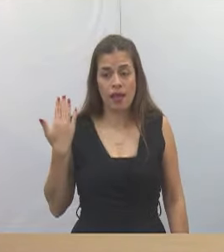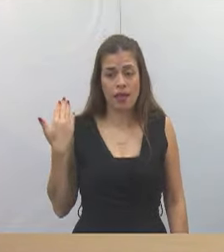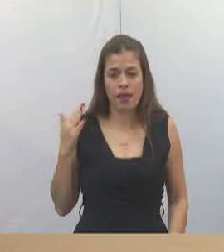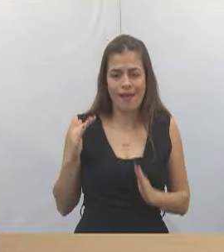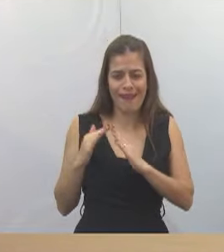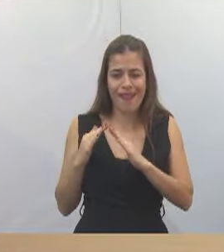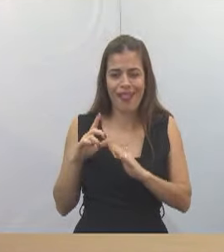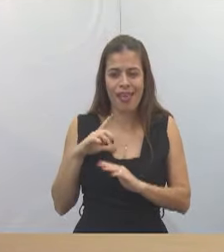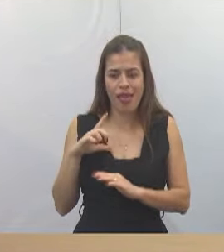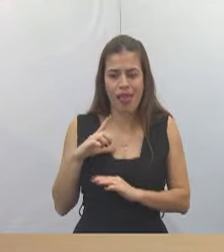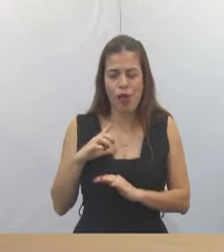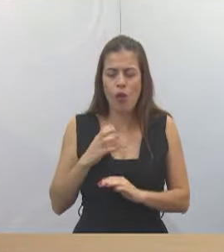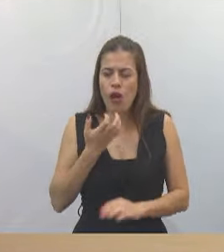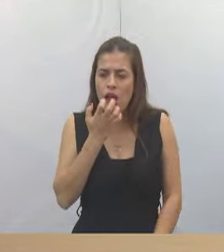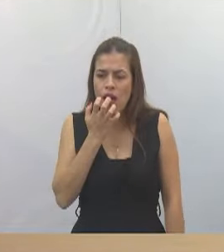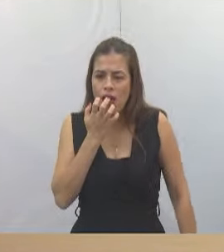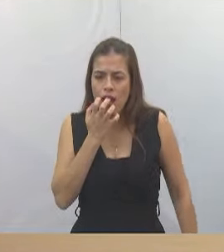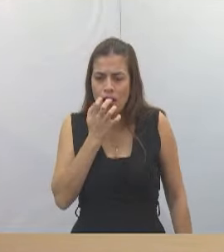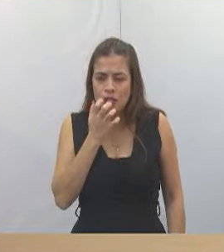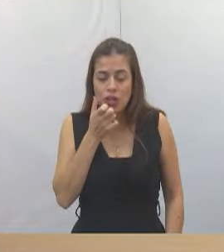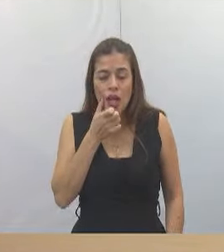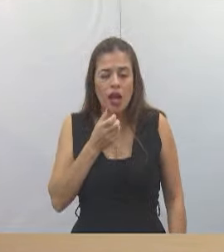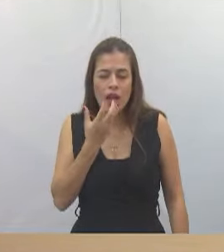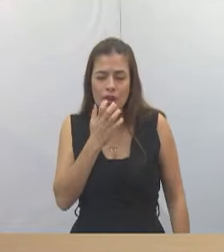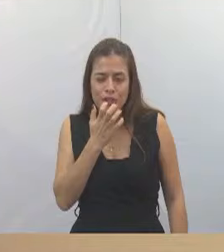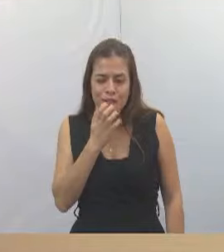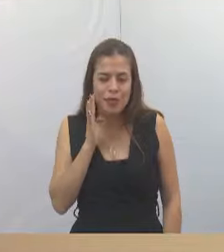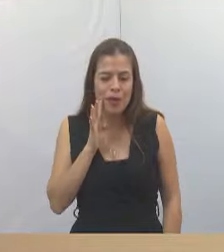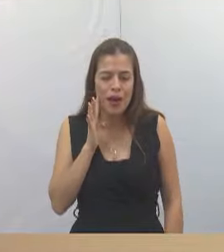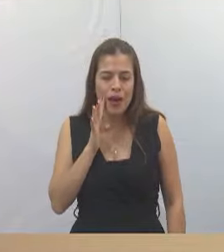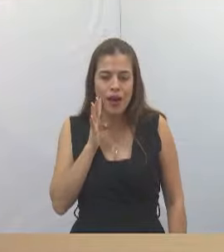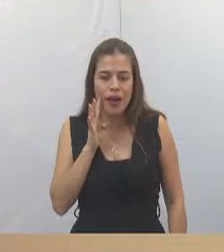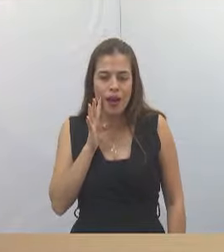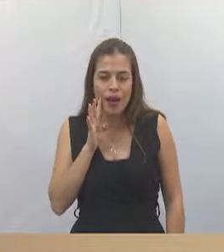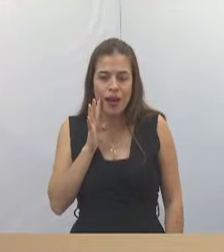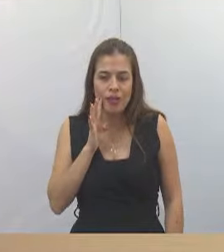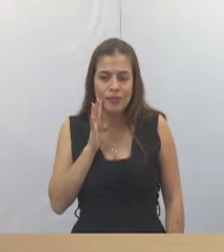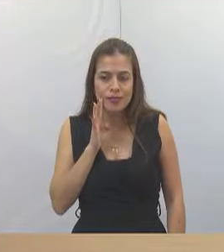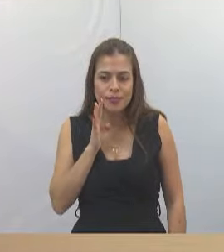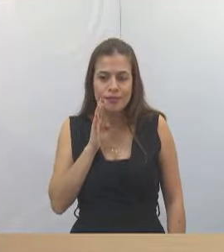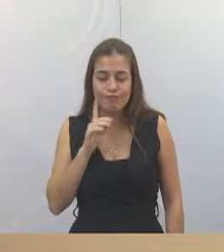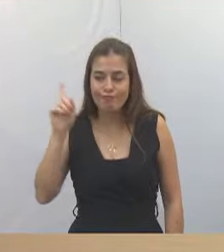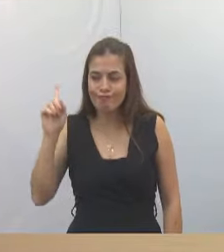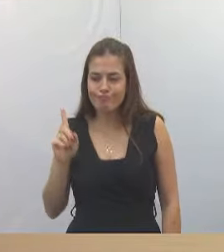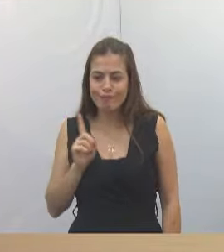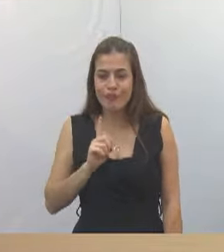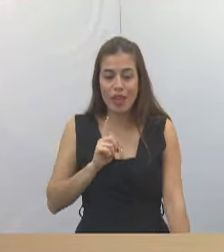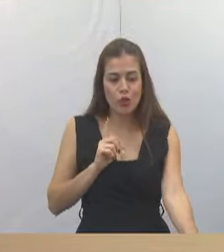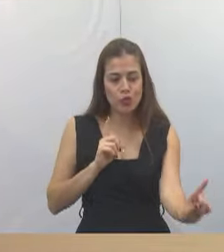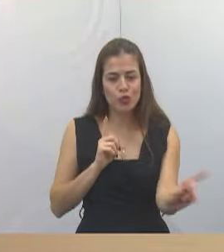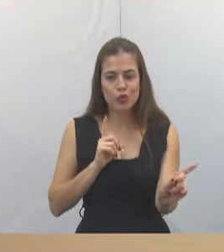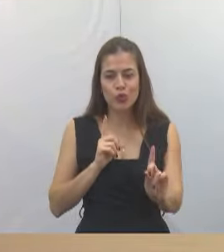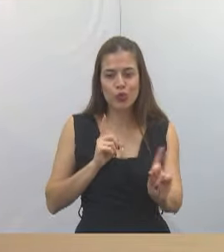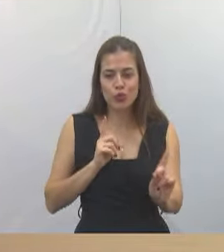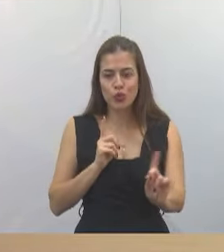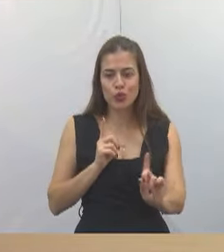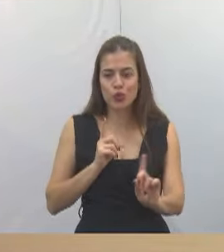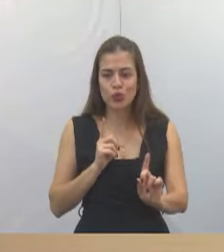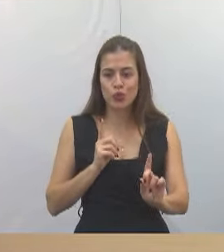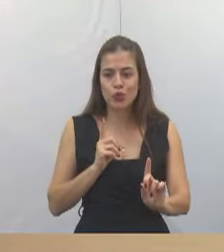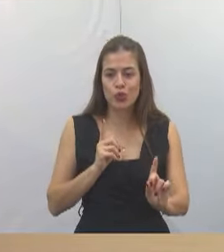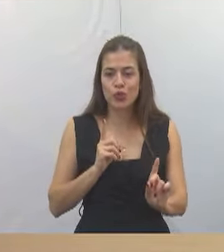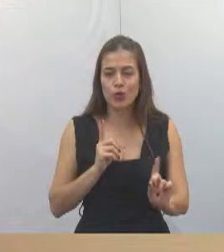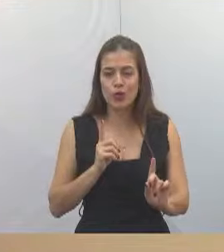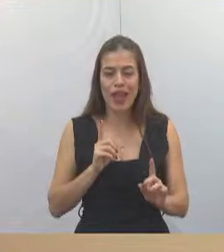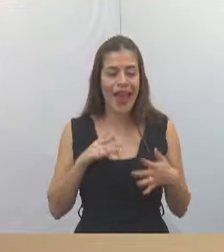animalzinho, que é uma cachorrinha muito bacana, quando chega é uma festa. Quando chega lá, Sônia,